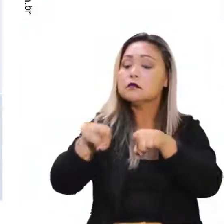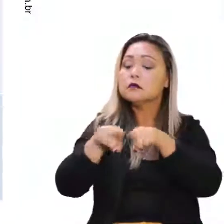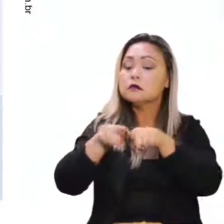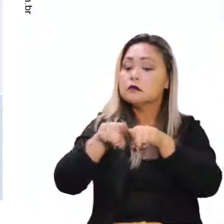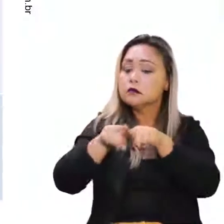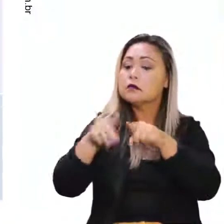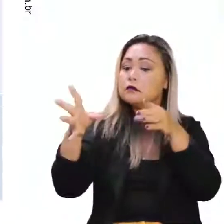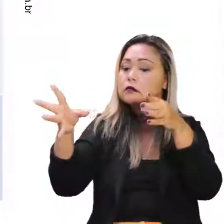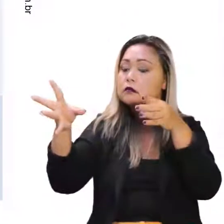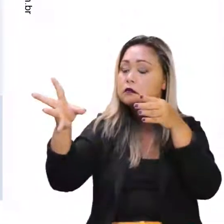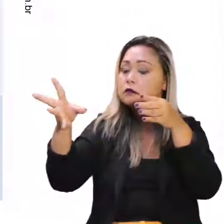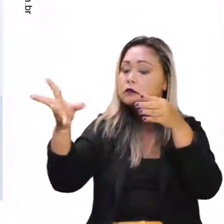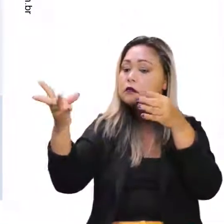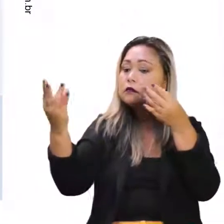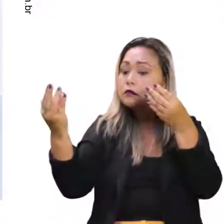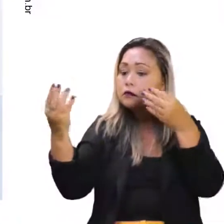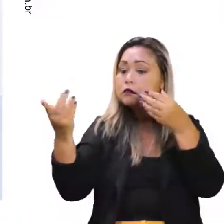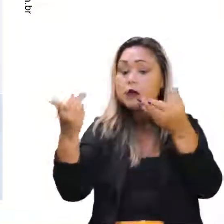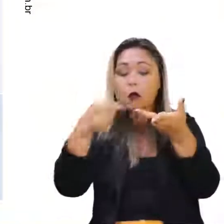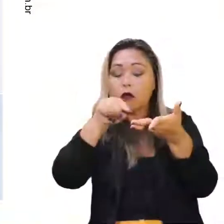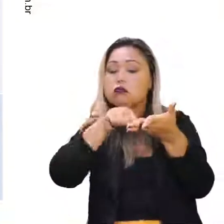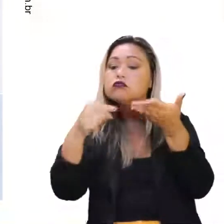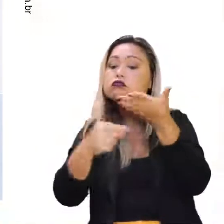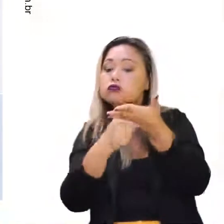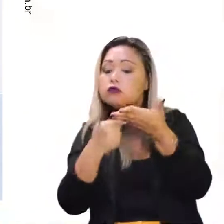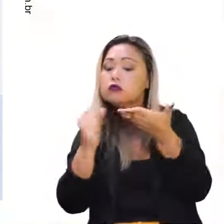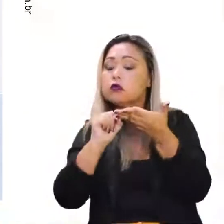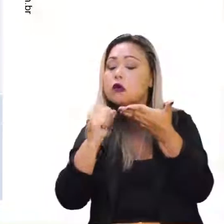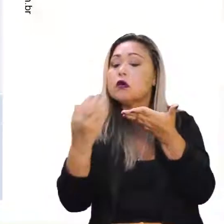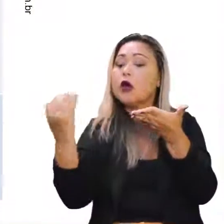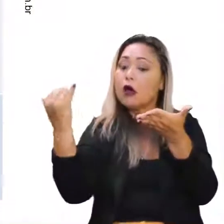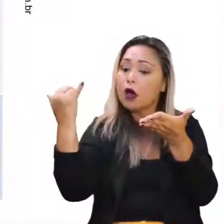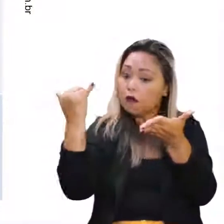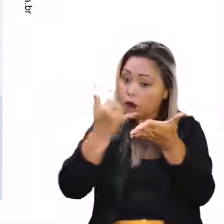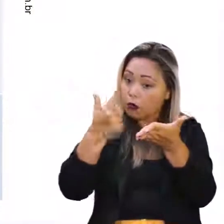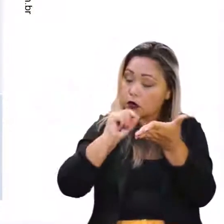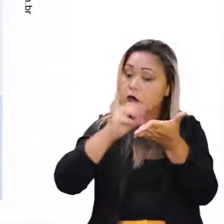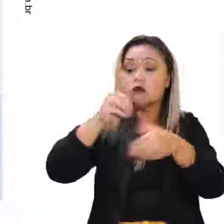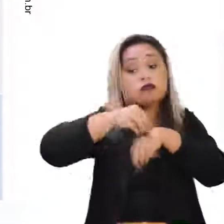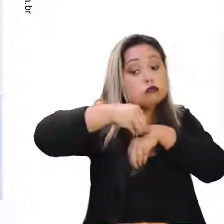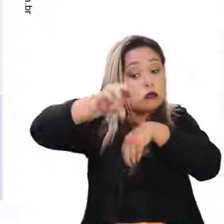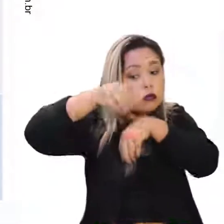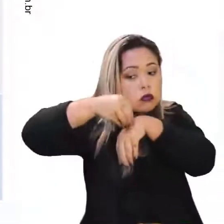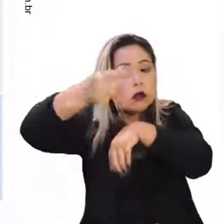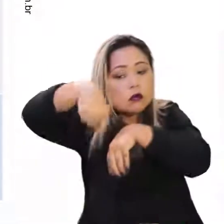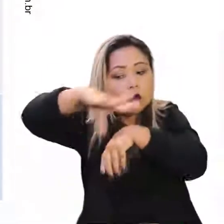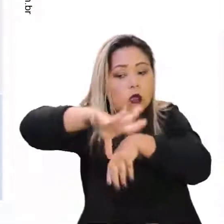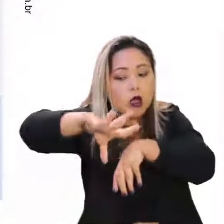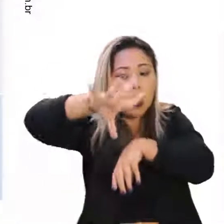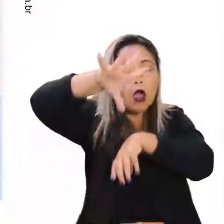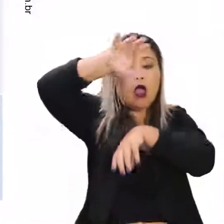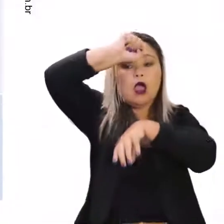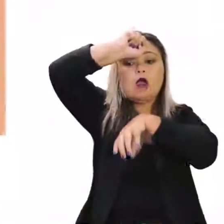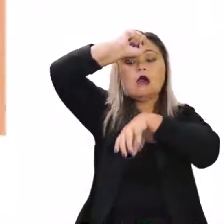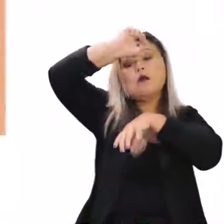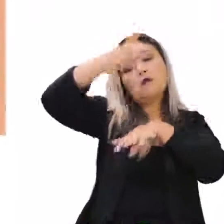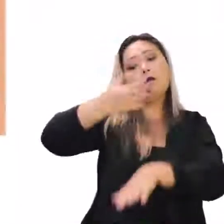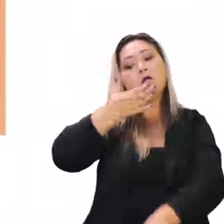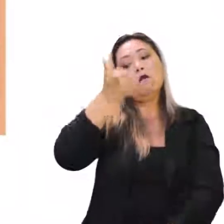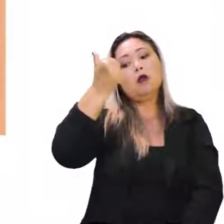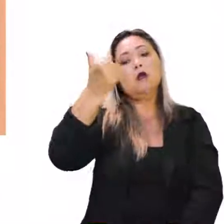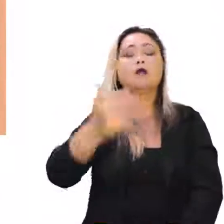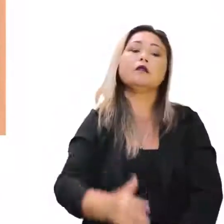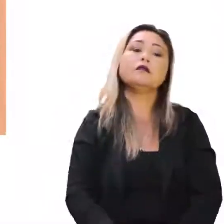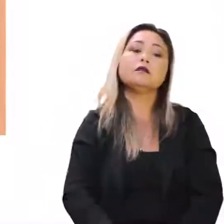trazer informações sobre esses escritores, sobre essas obras, para que vocês assimilem melhor aí, tá,